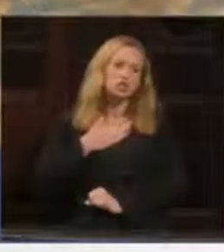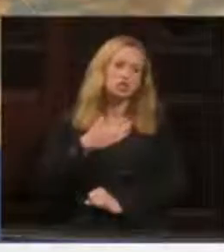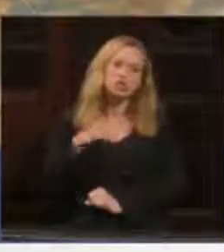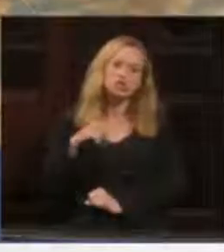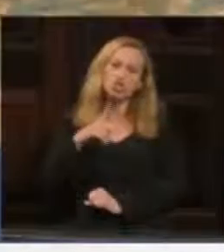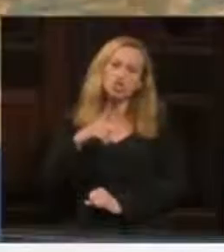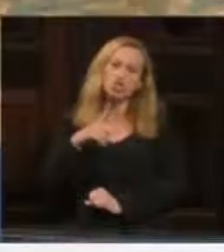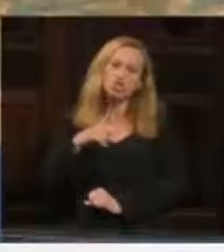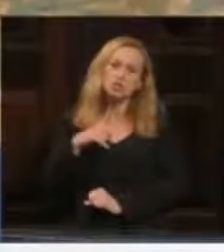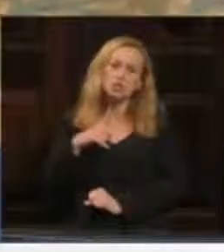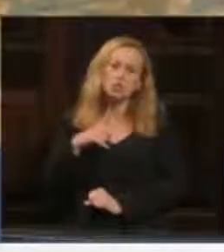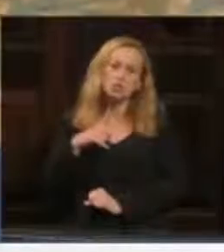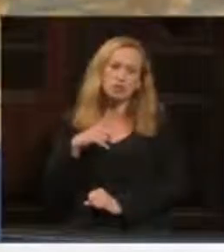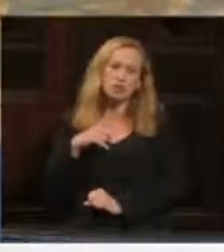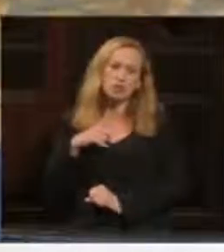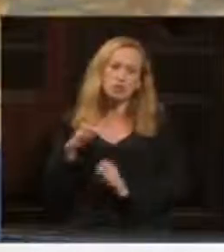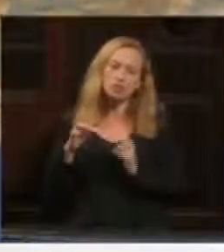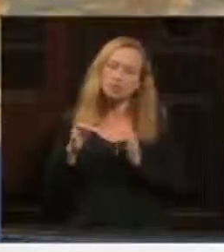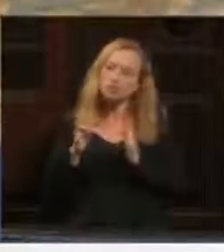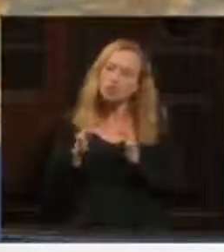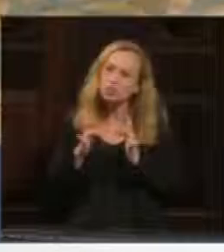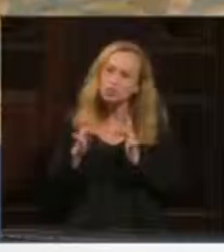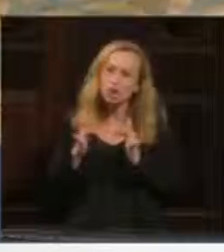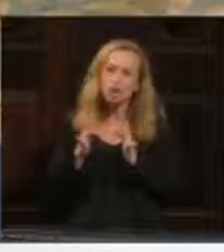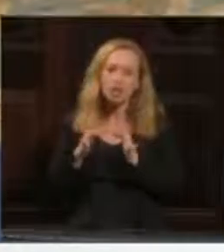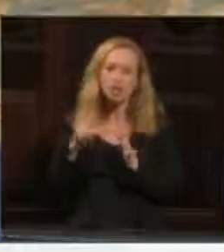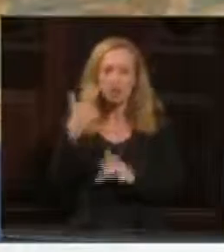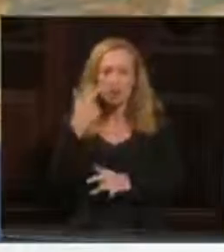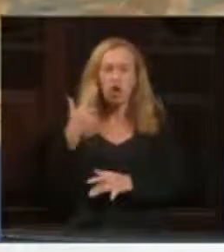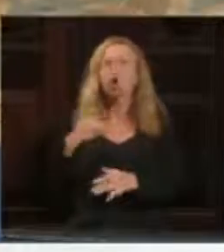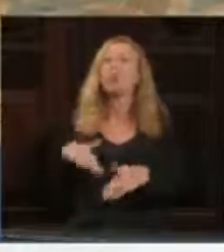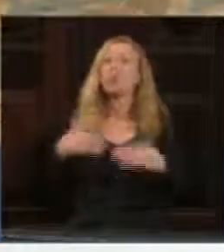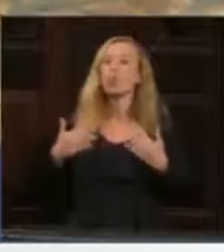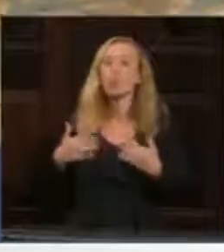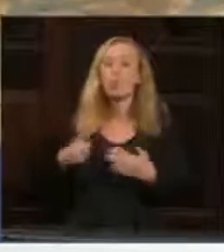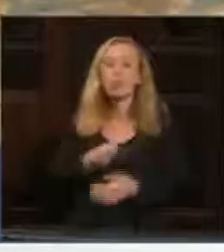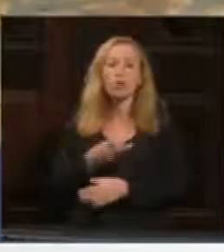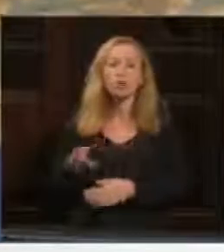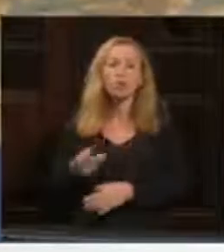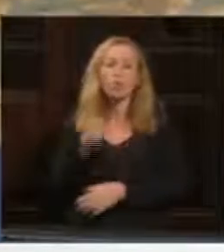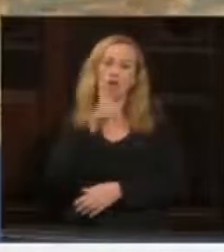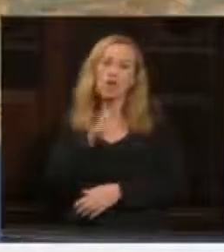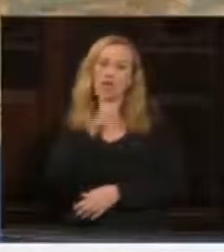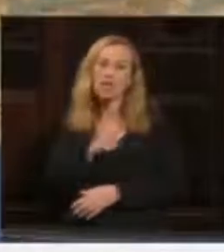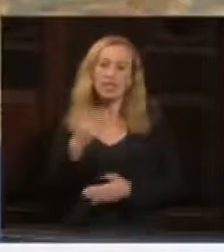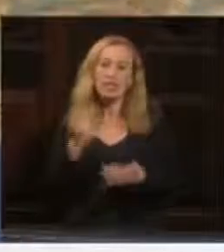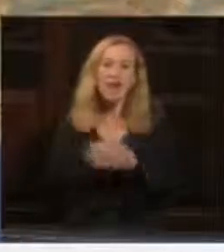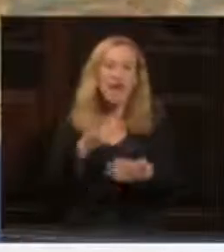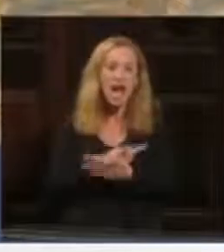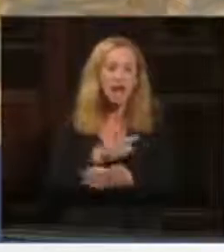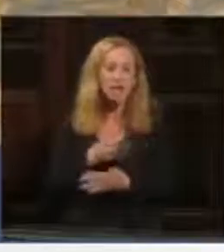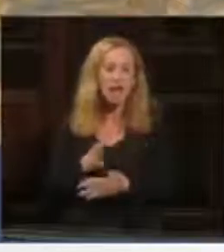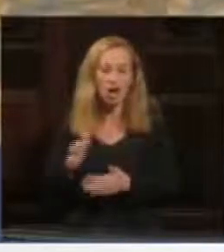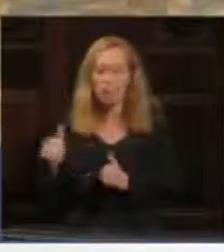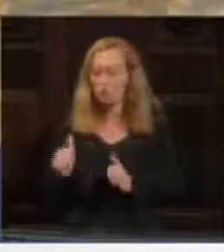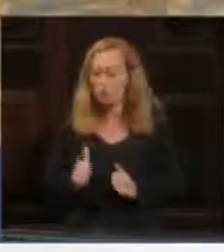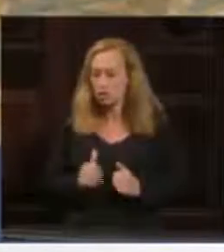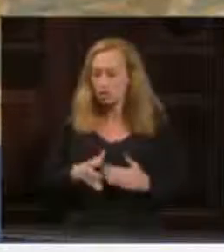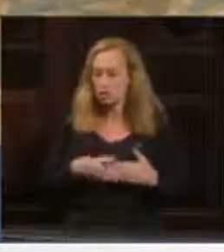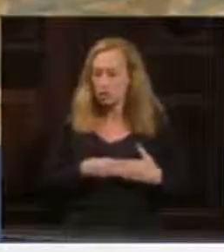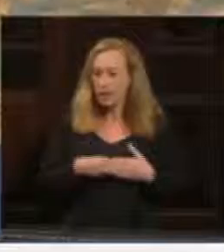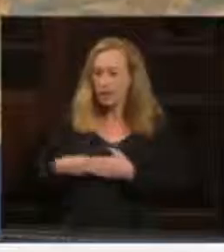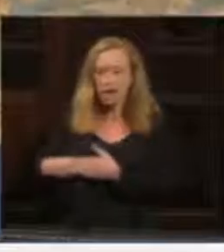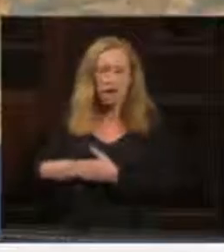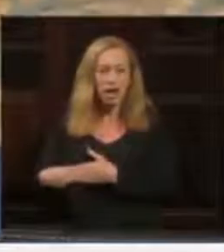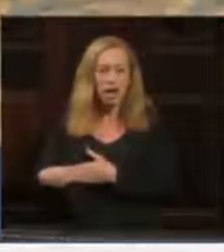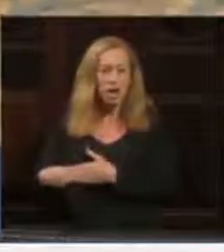contatos, falando que a mulher estava errada ao levar o namorado que tinha ela feito